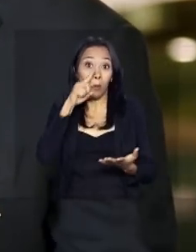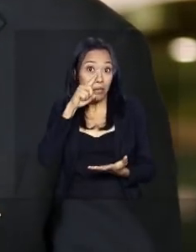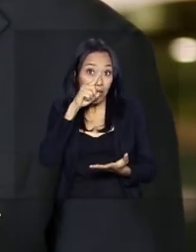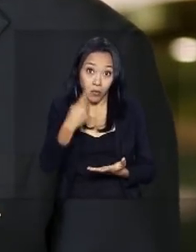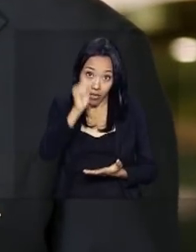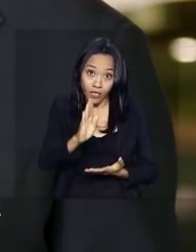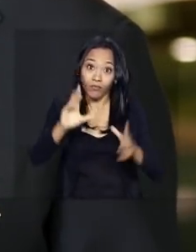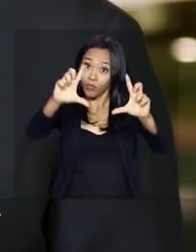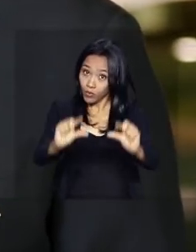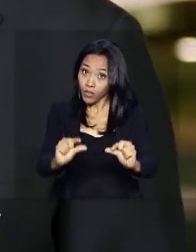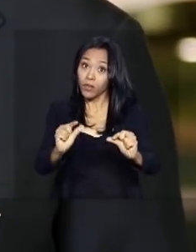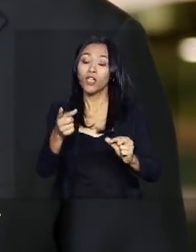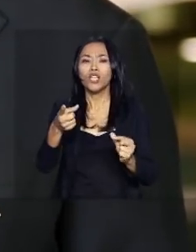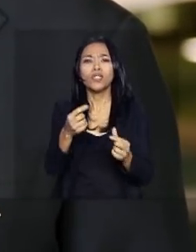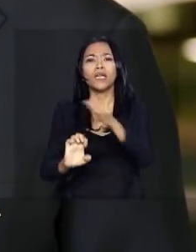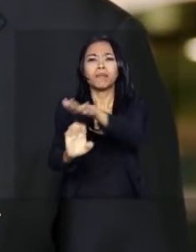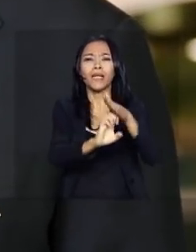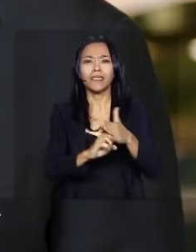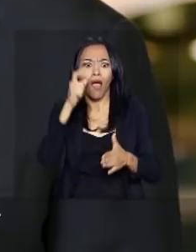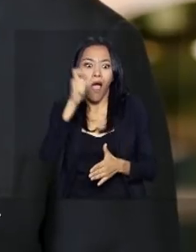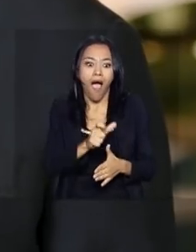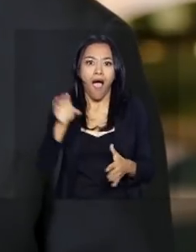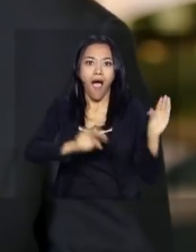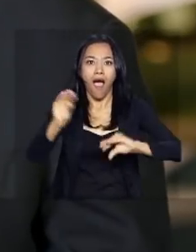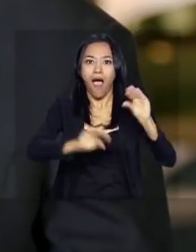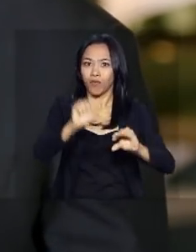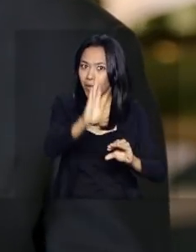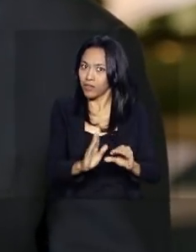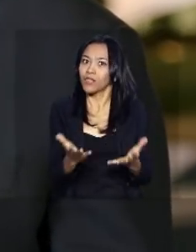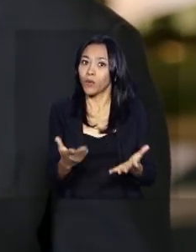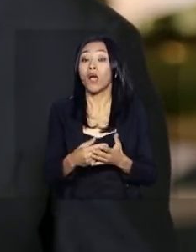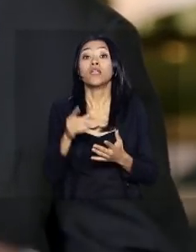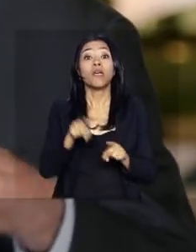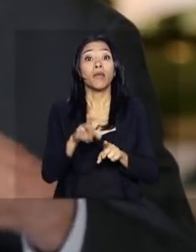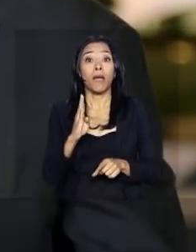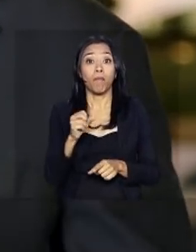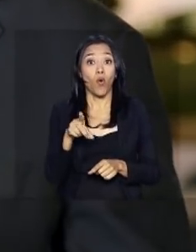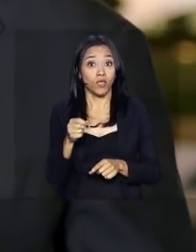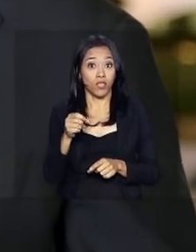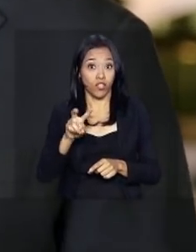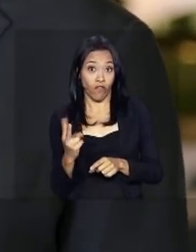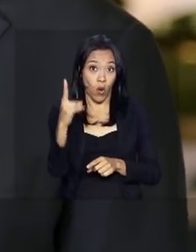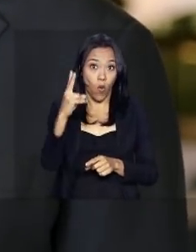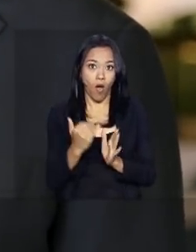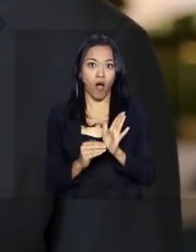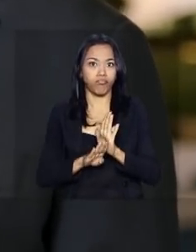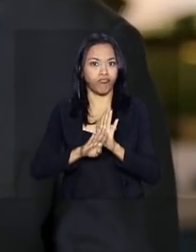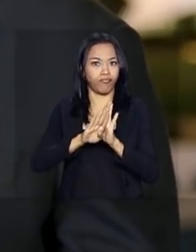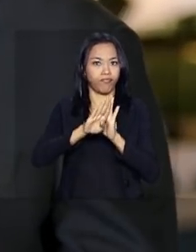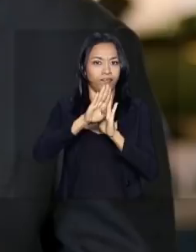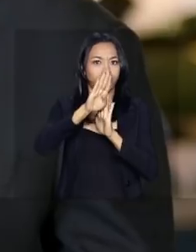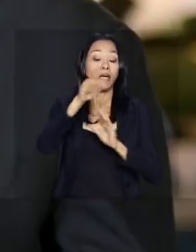brasil diminuiu e os investimentos estão de volta à bolsa de valores registra alta após alta